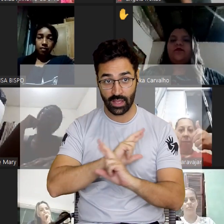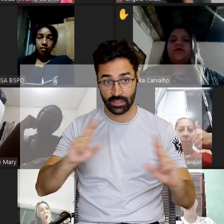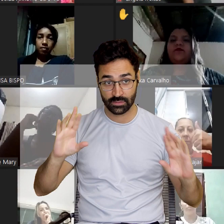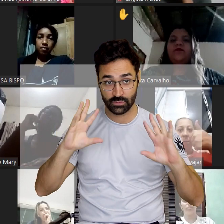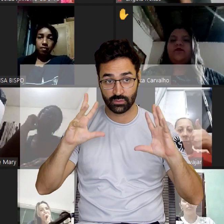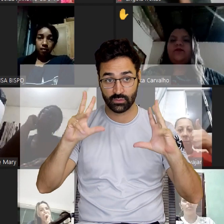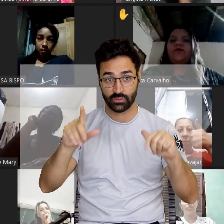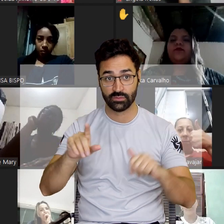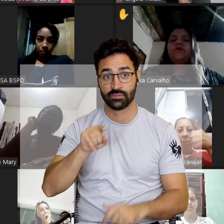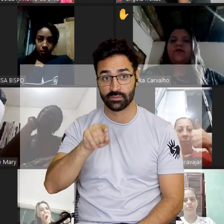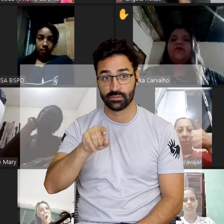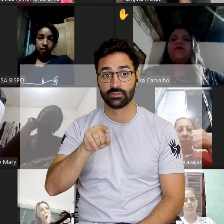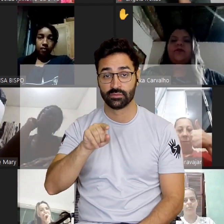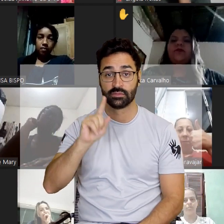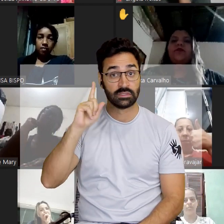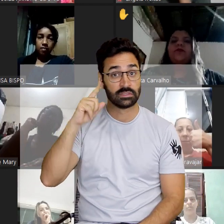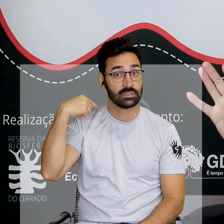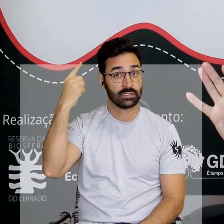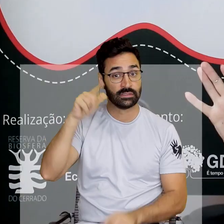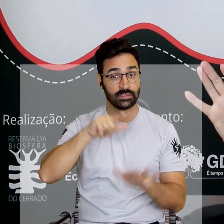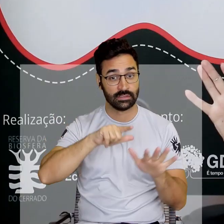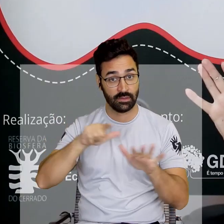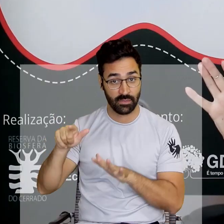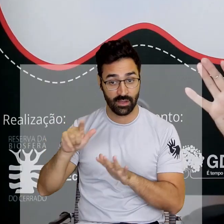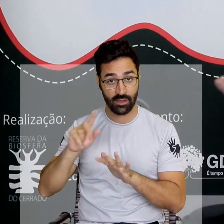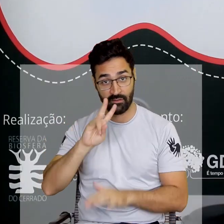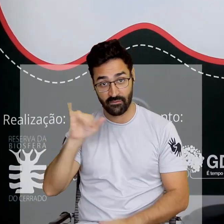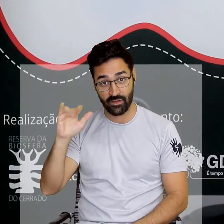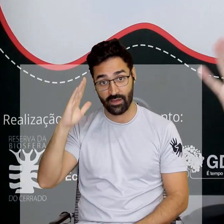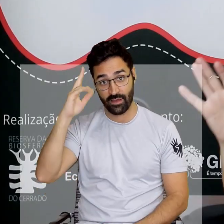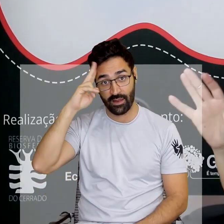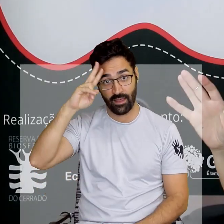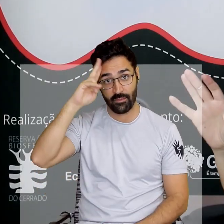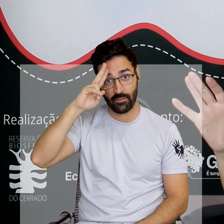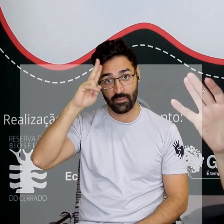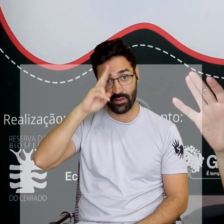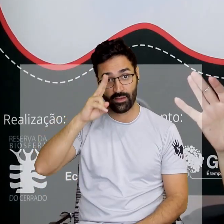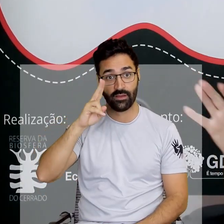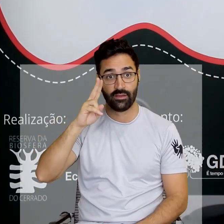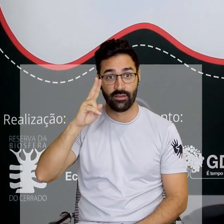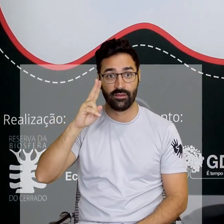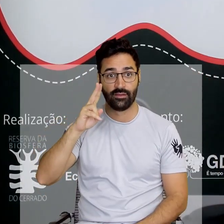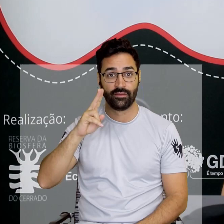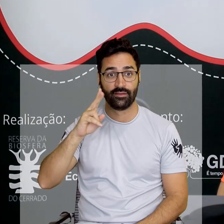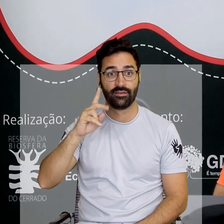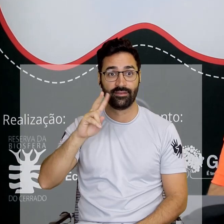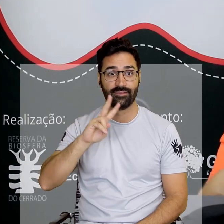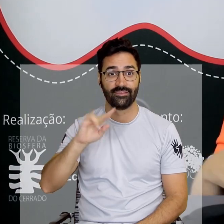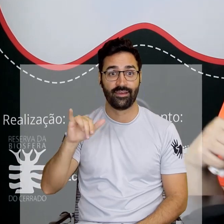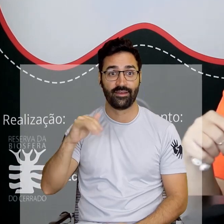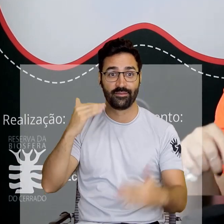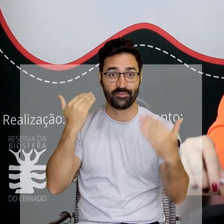mundo vai lembrar isso na semana que vem, né? Semana que vem eu vou fazer uma prova. Tô brincando.